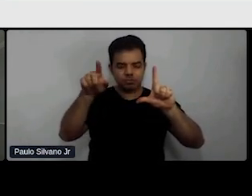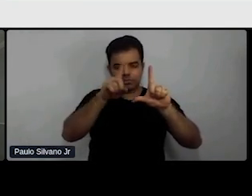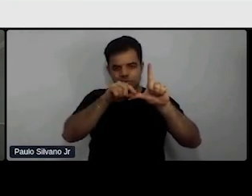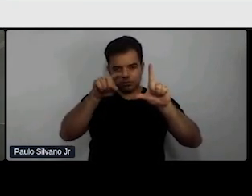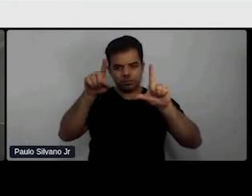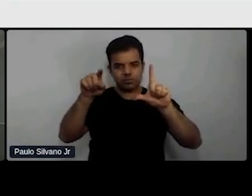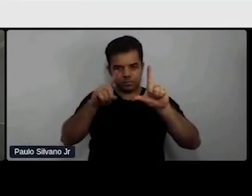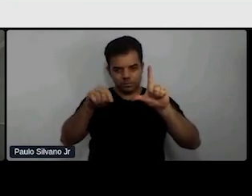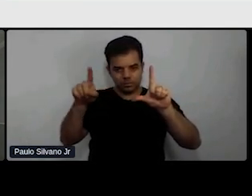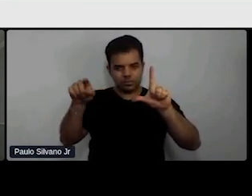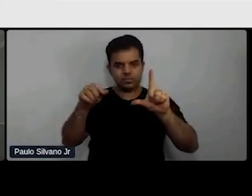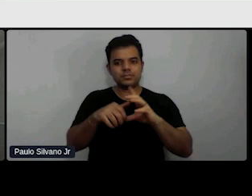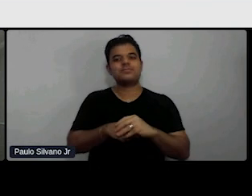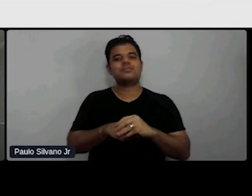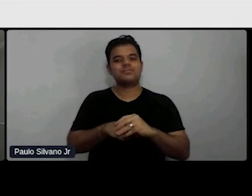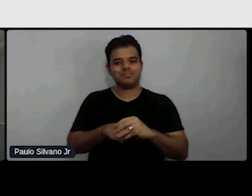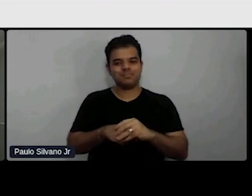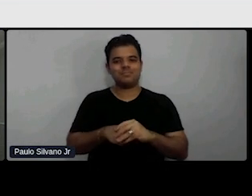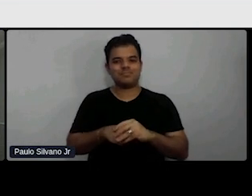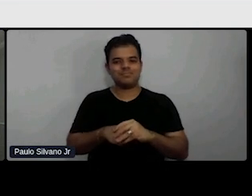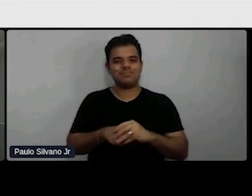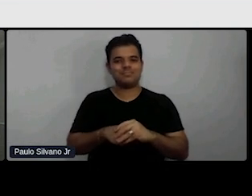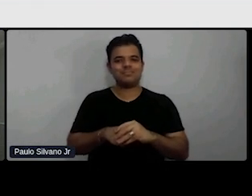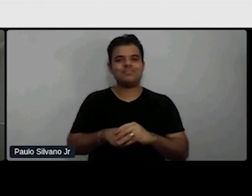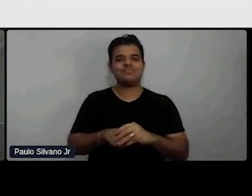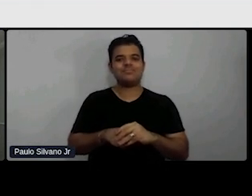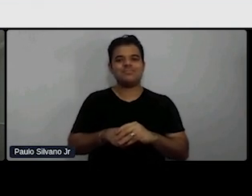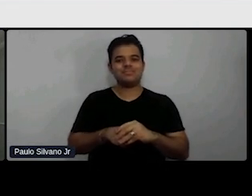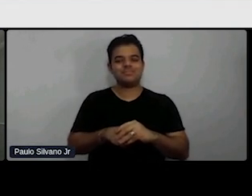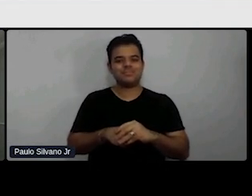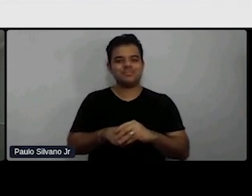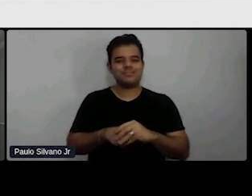Depois eu retorno, então.